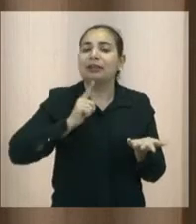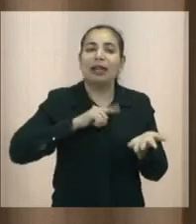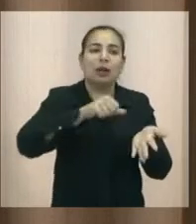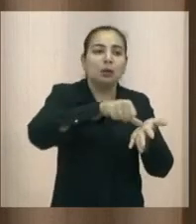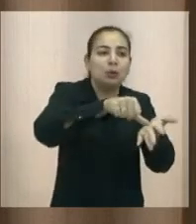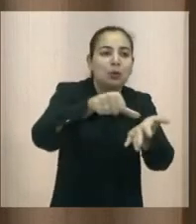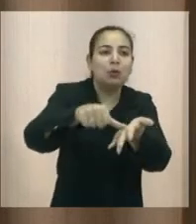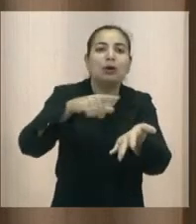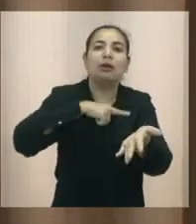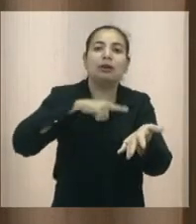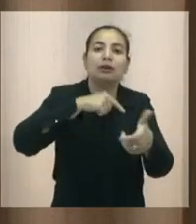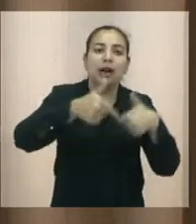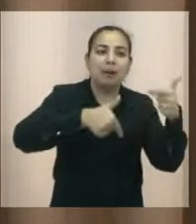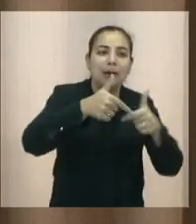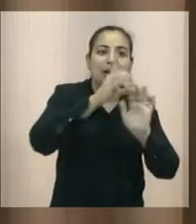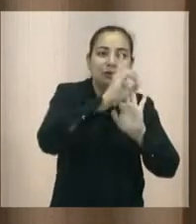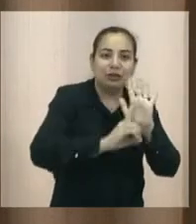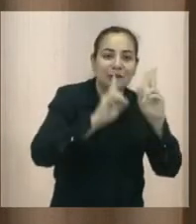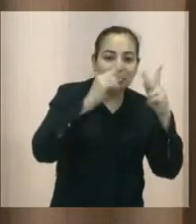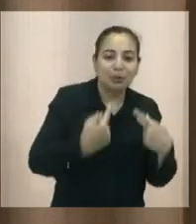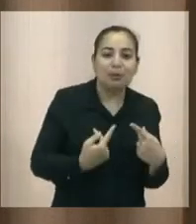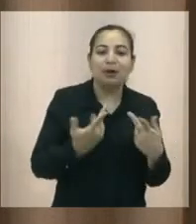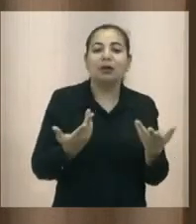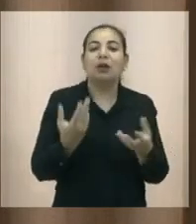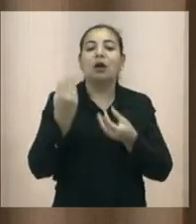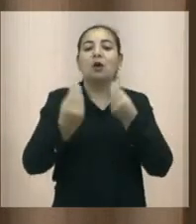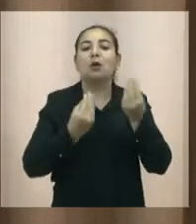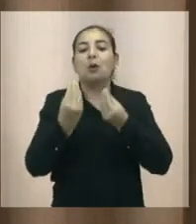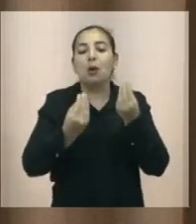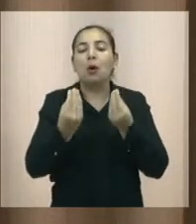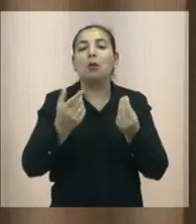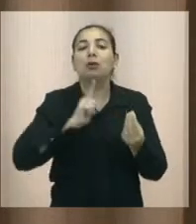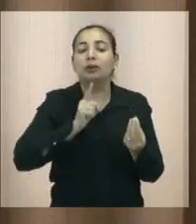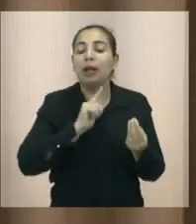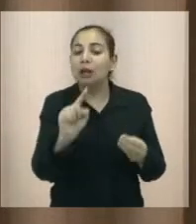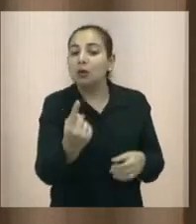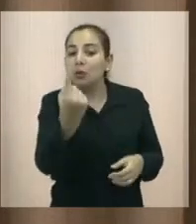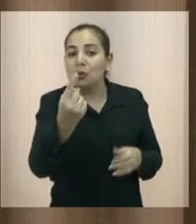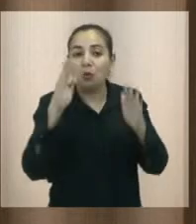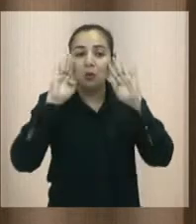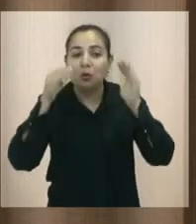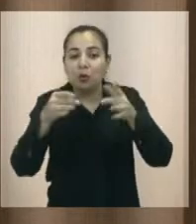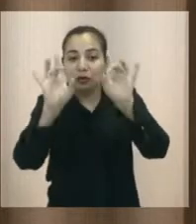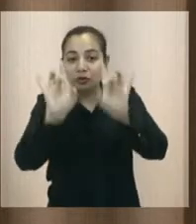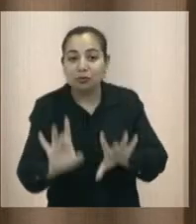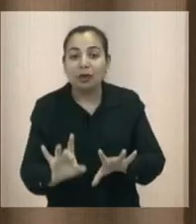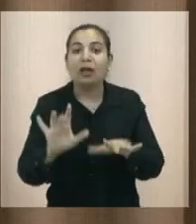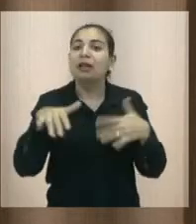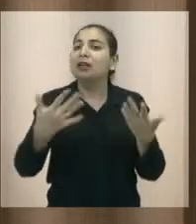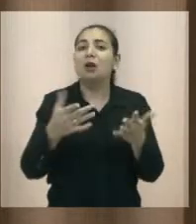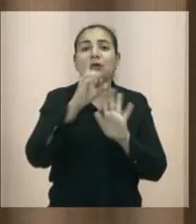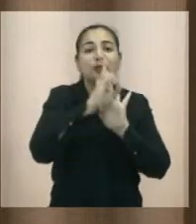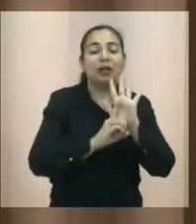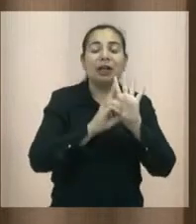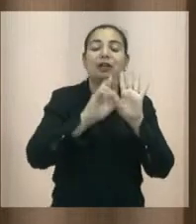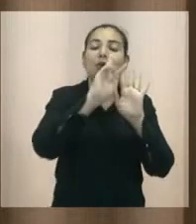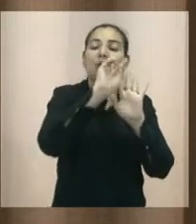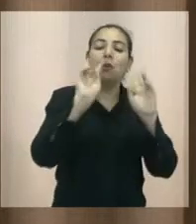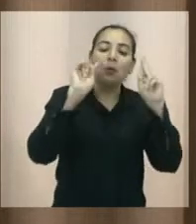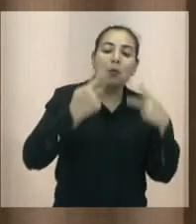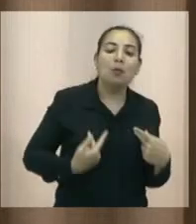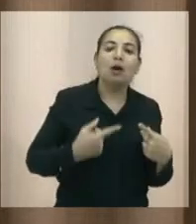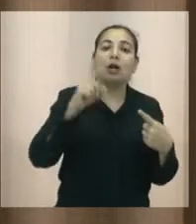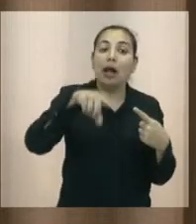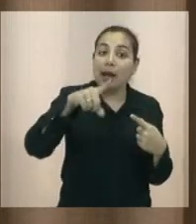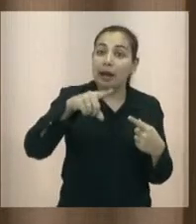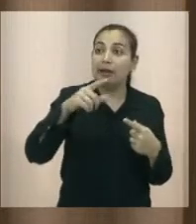tem um específico que trabalha com o que não é abrangido pelos núcleos mais especializados. Então, direitos humanos, a gente fala também no Núcleo de Enfrentamento à Violência